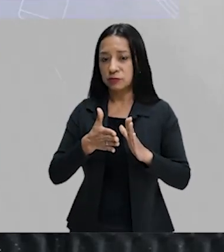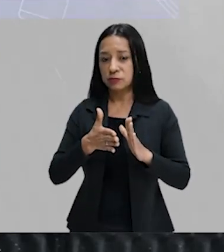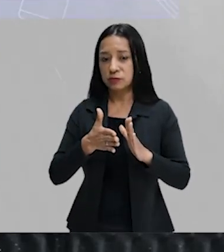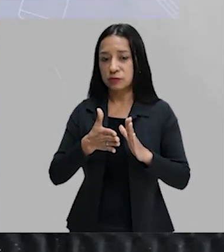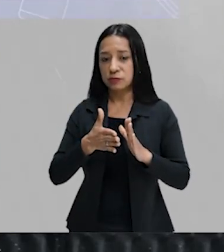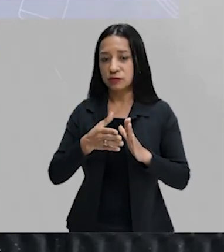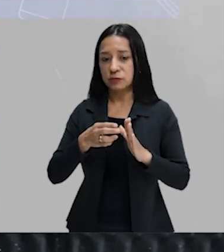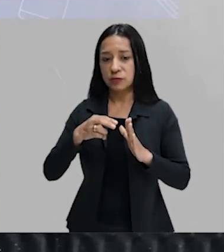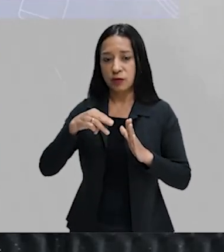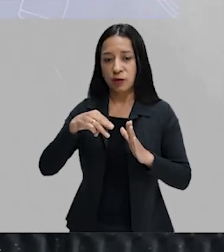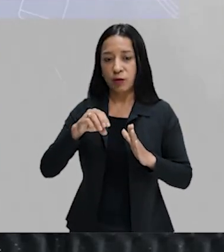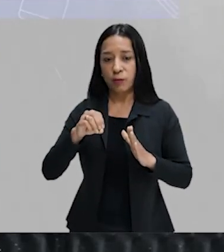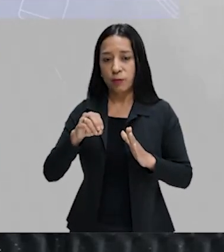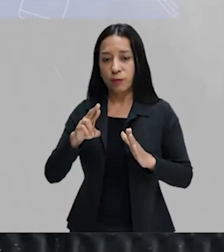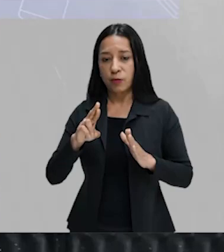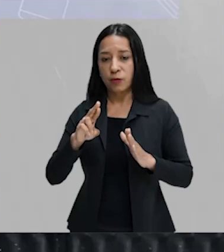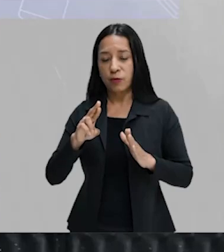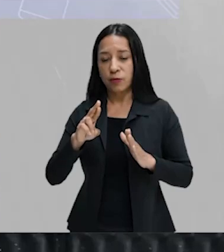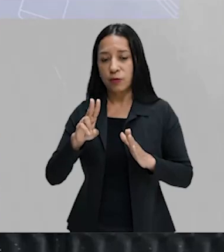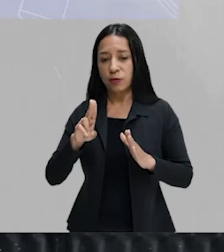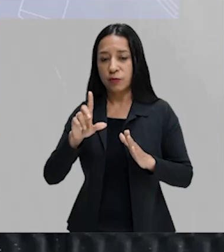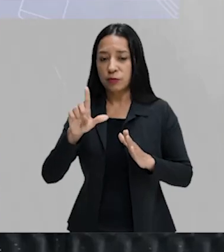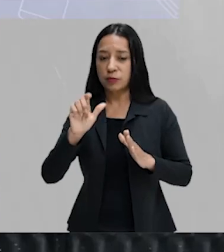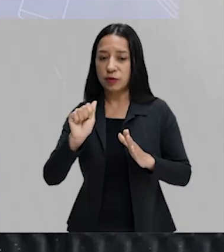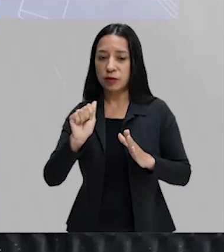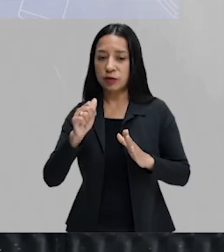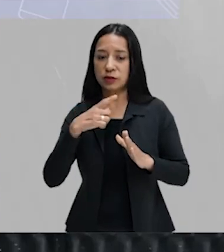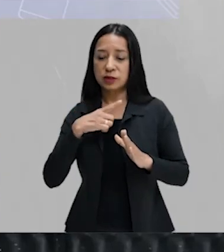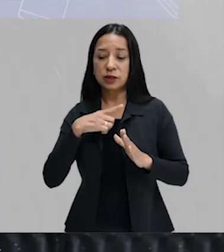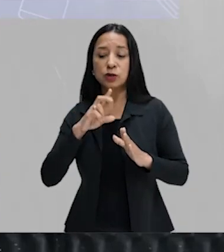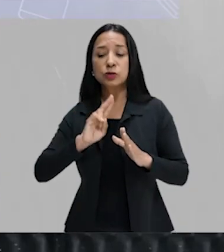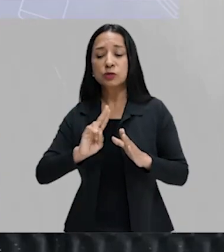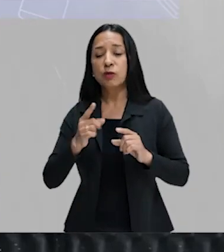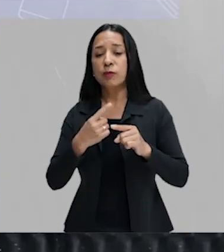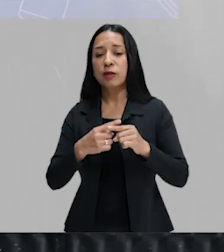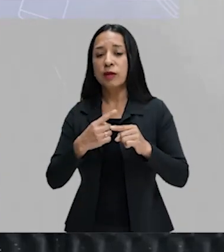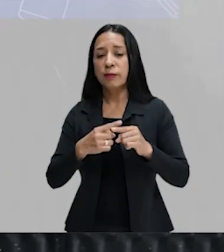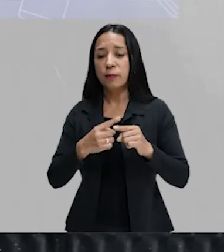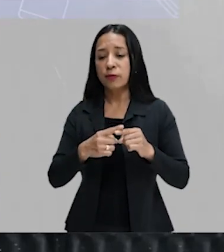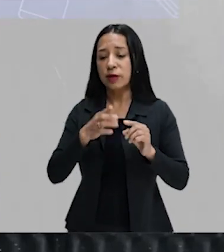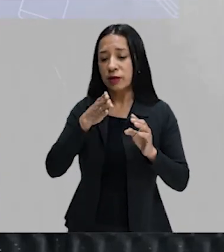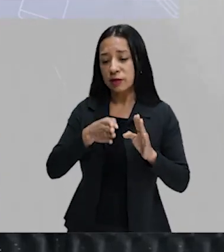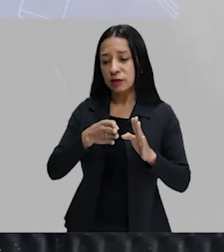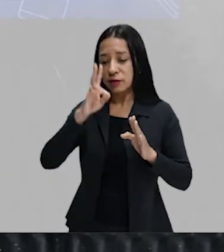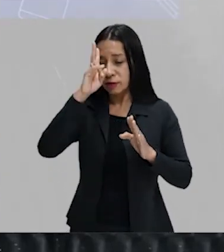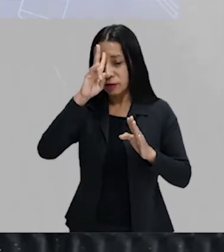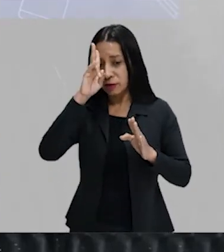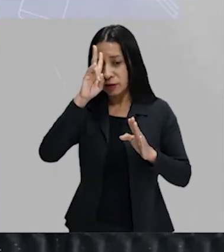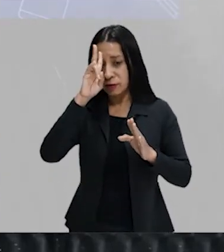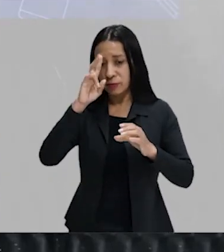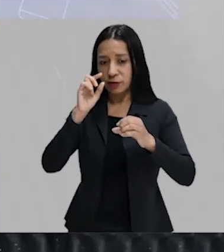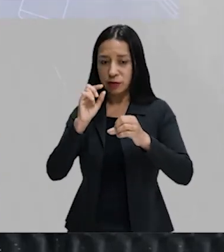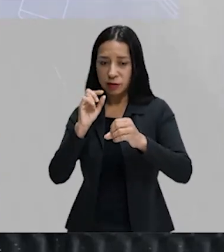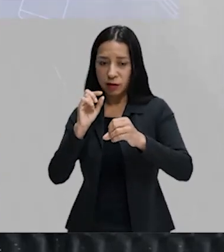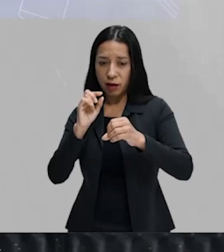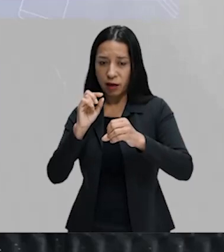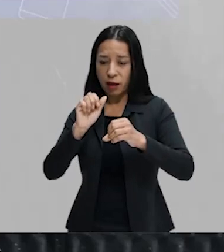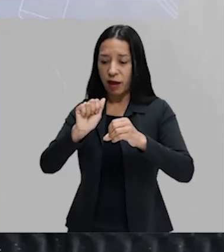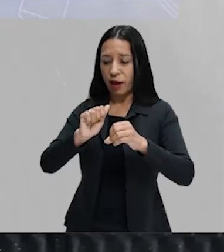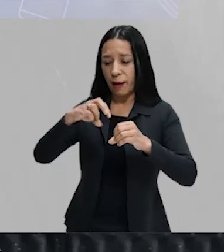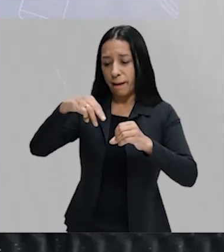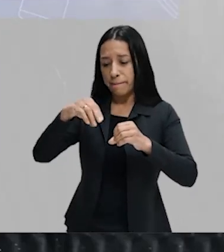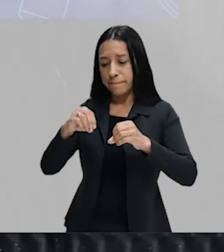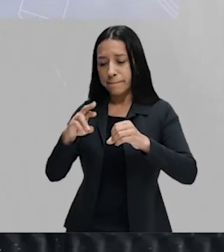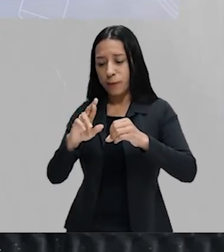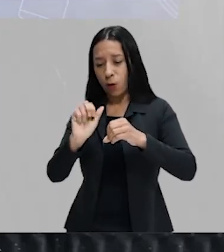fase de mórula. A mórula, ela tem esse nome porque essa fase, ela lembra uma amora, uma